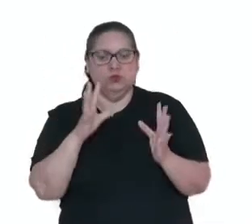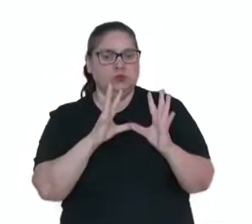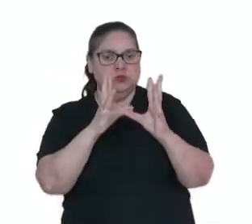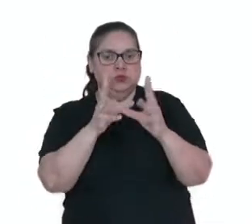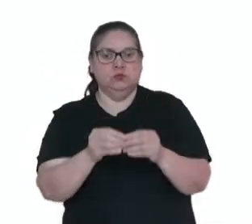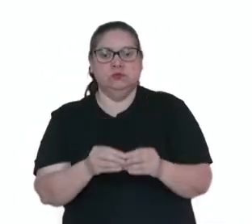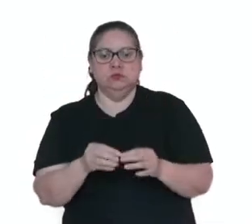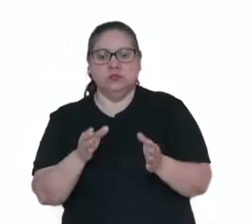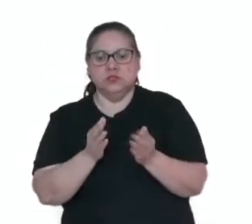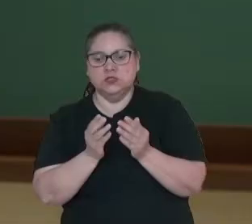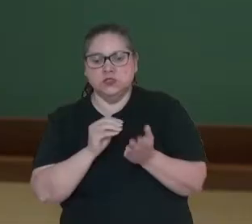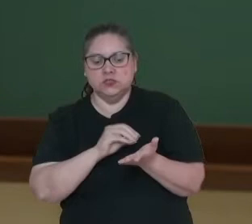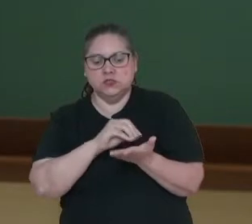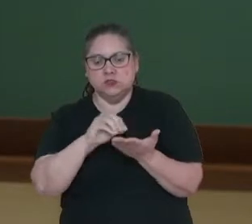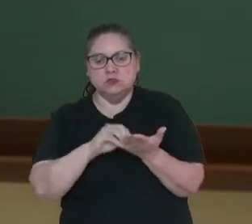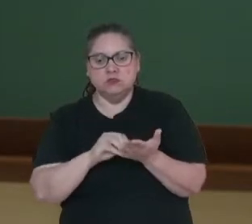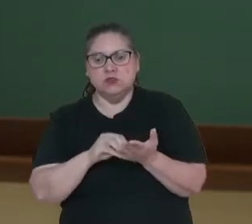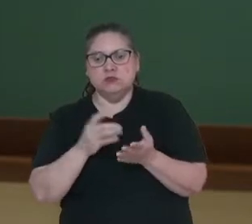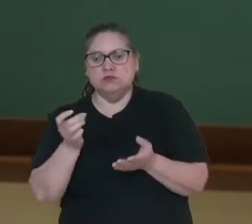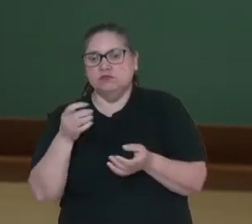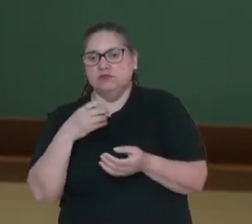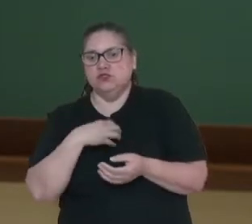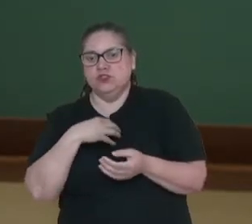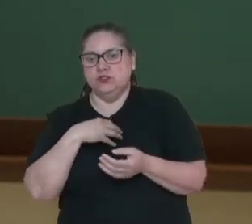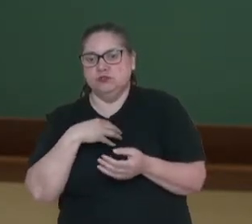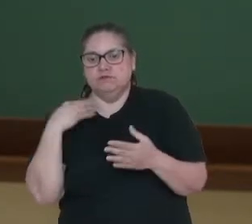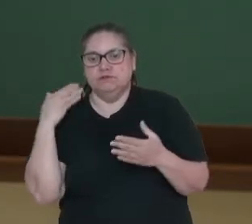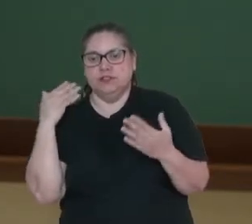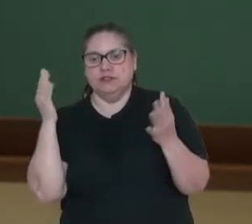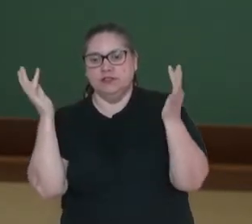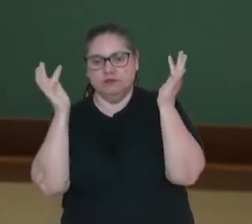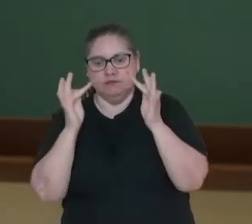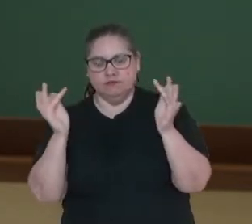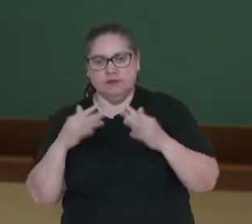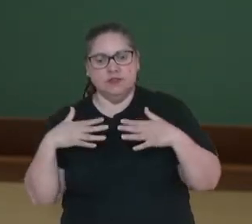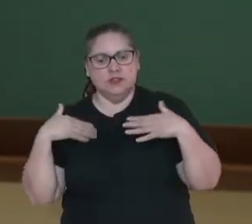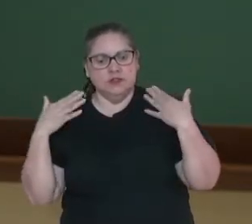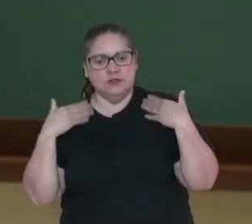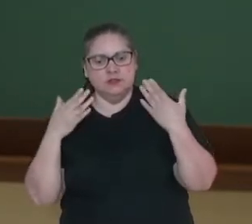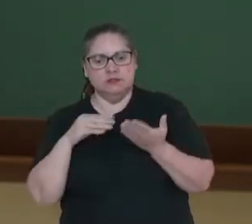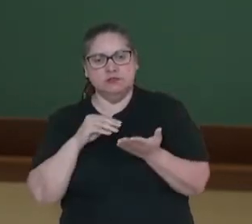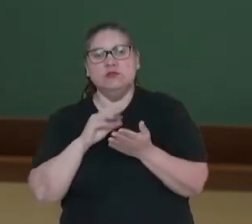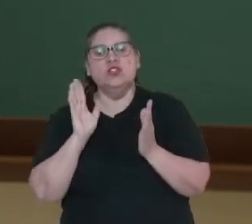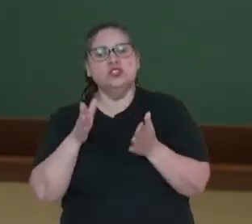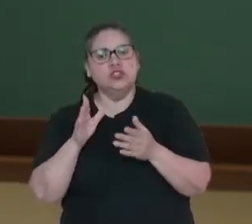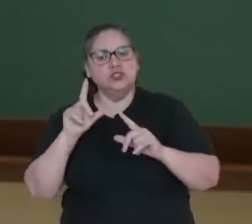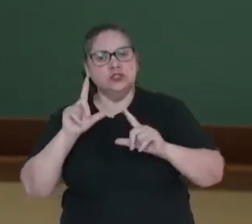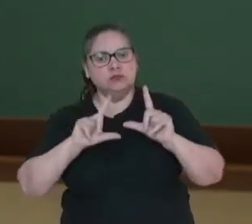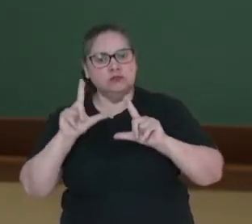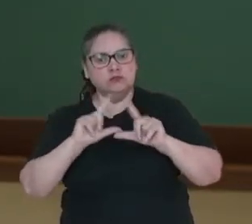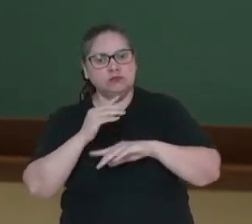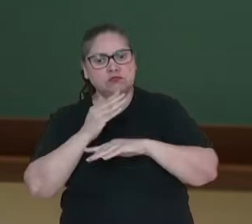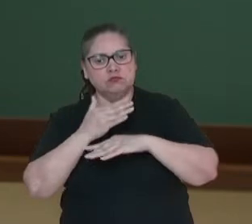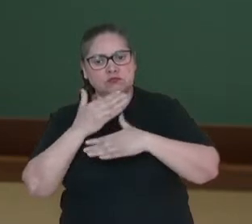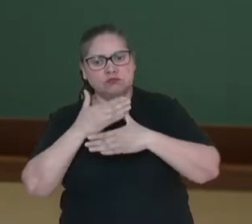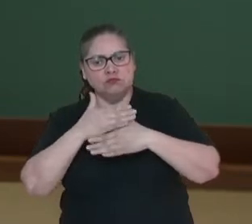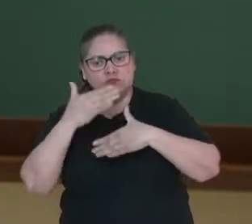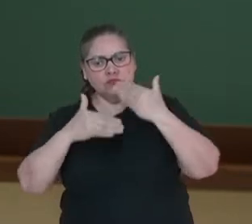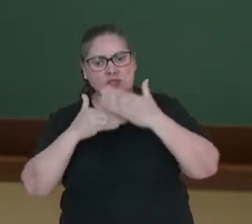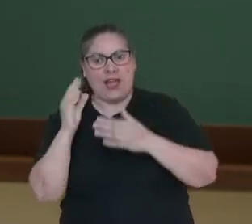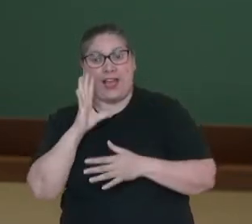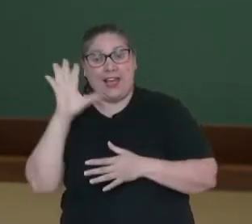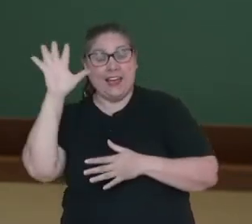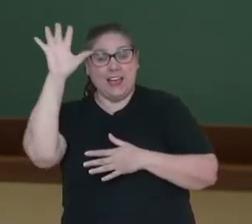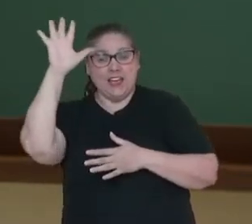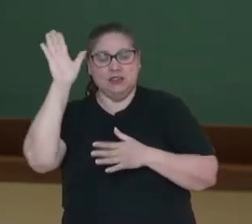e estes jogos eram a melhor forma de entretenimento. Os videogames já existiam, mas eram extremamente